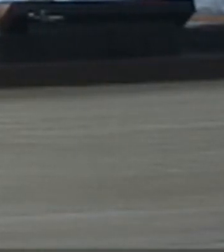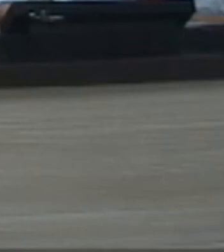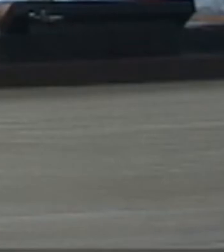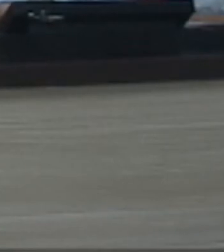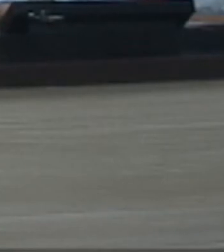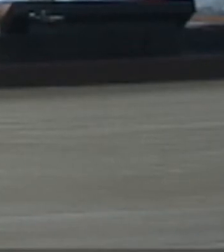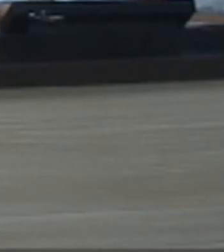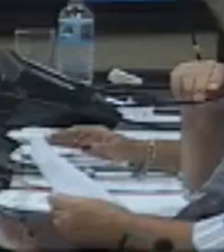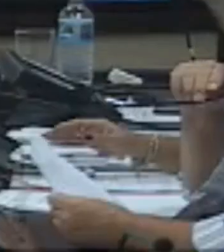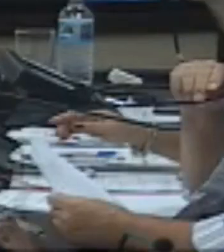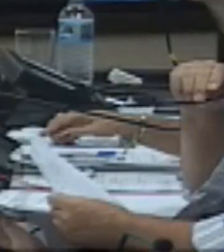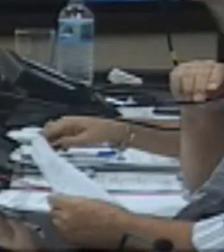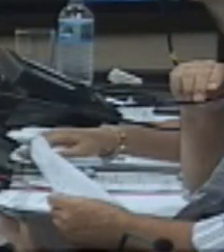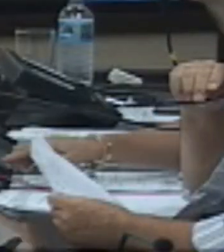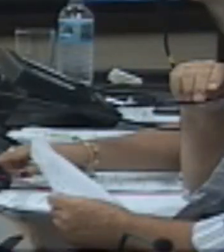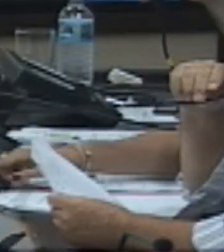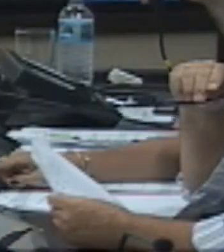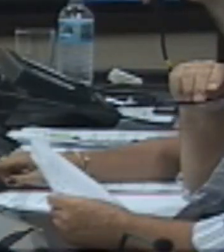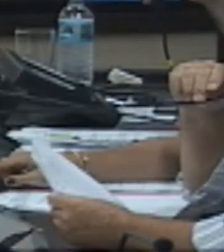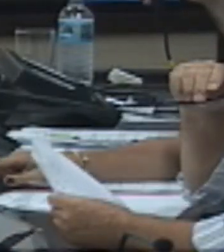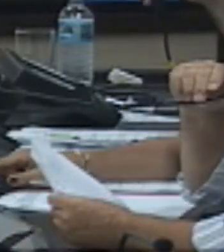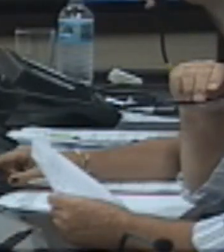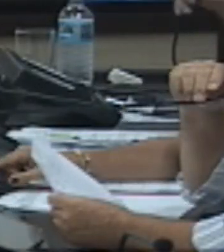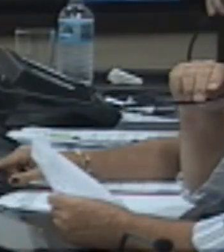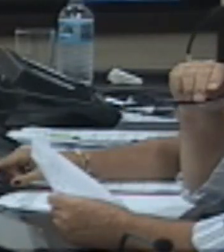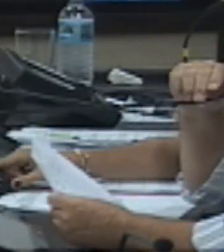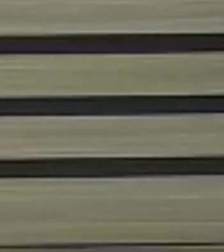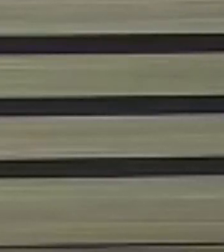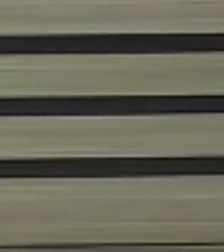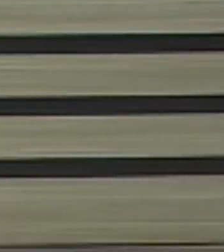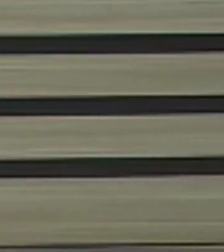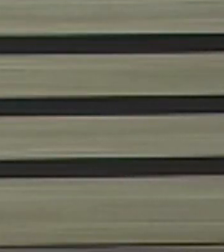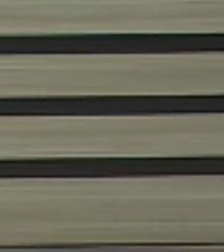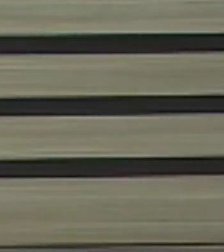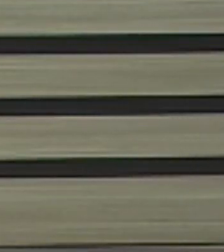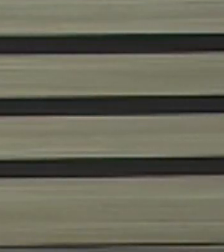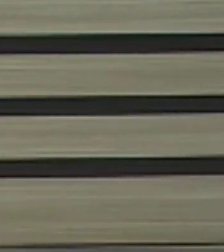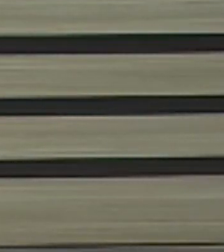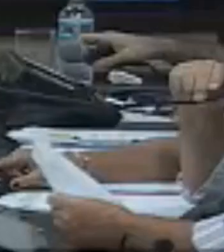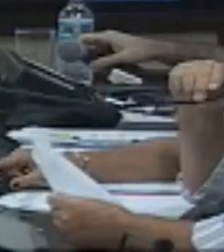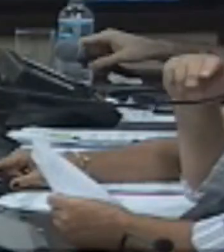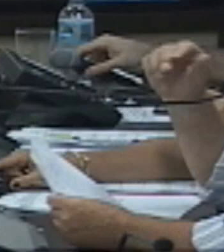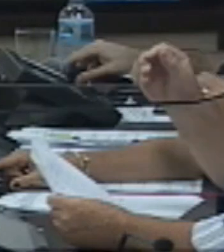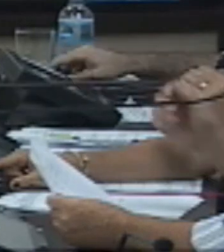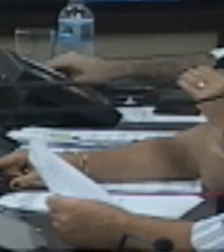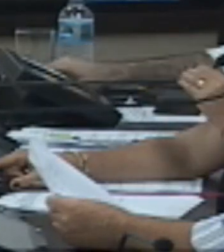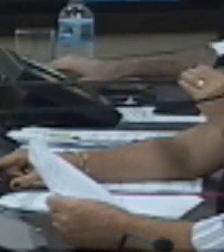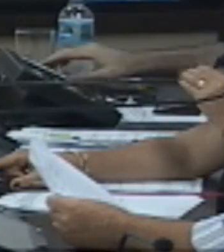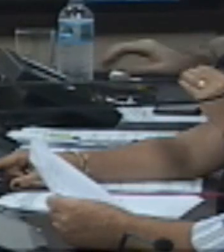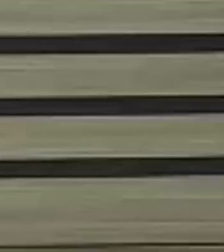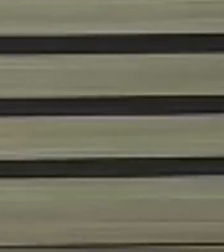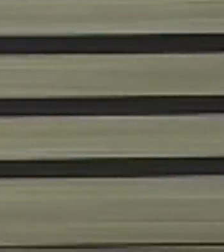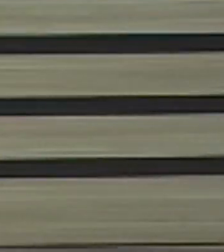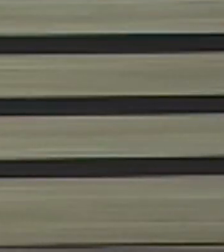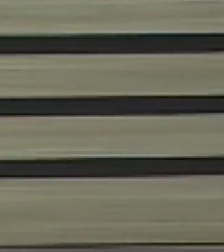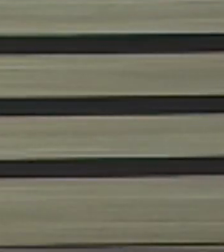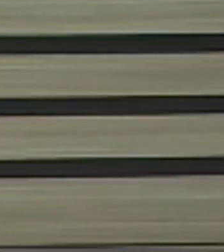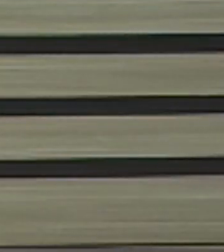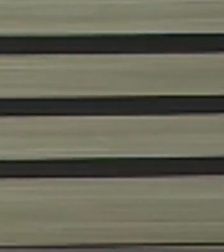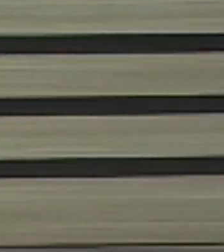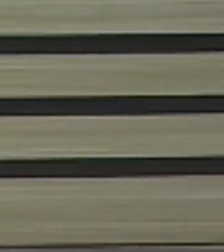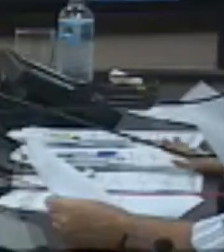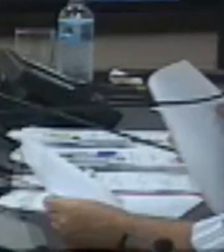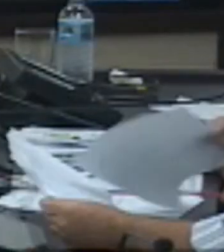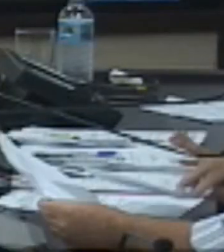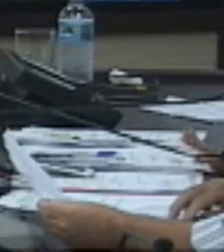Dispenso. Helder. Dispenso. Rafael. Dispenso. Mir. Dispenso. Mayra. Dispenso. Wagner